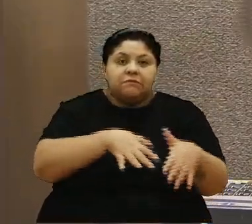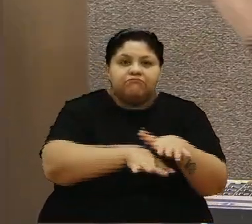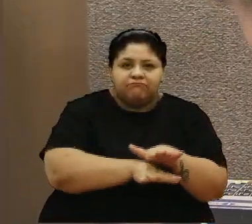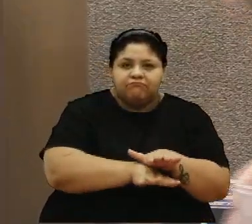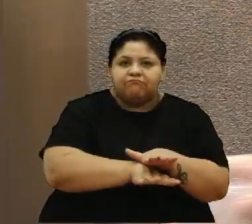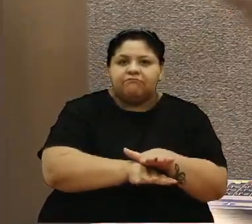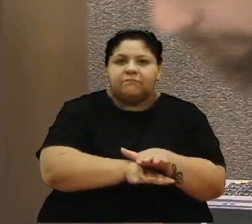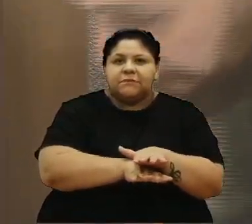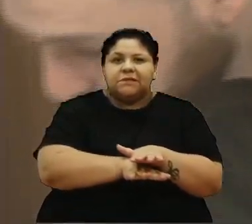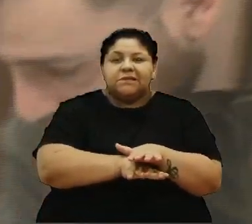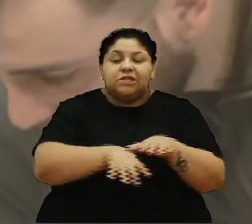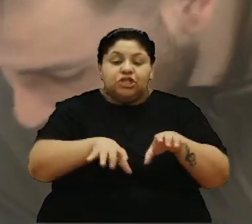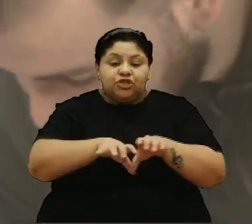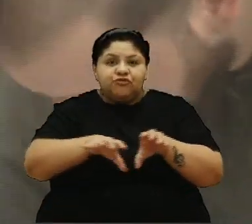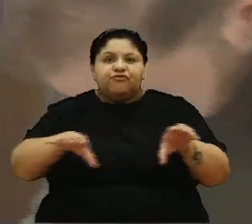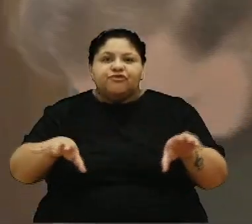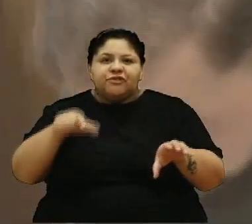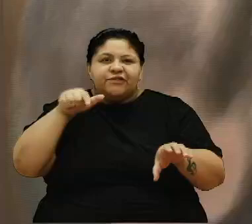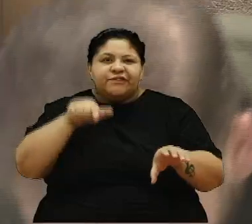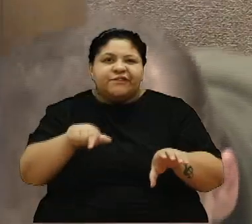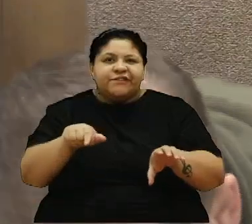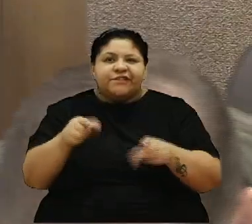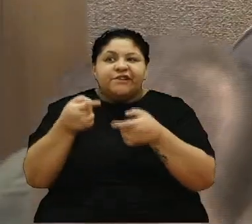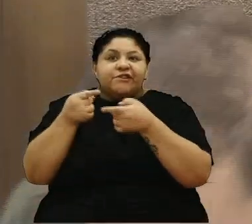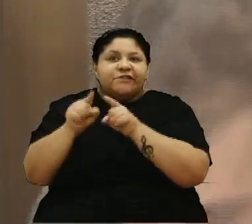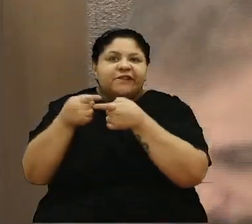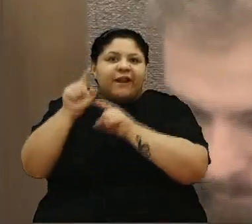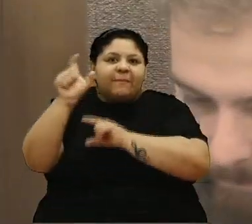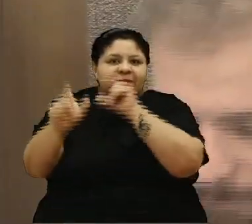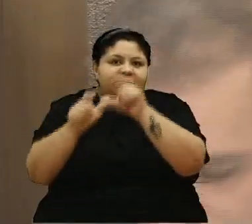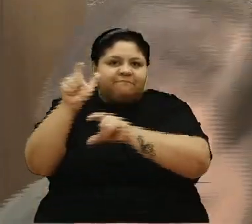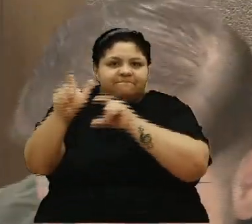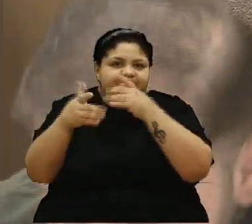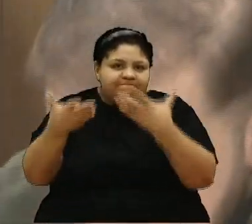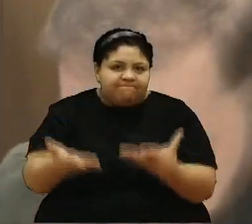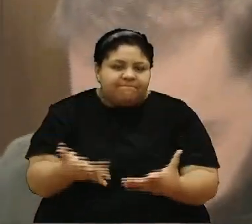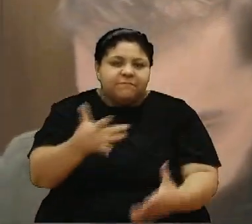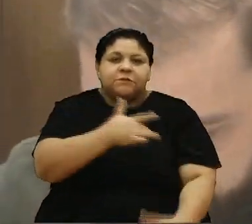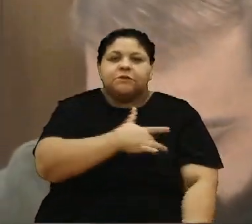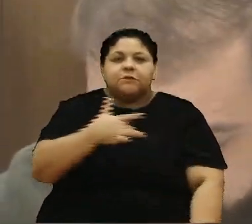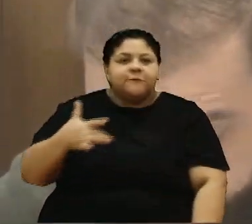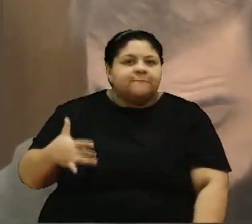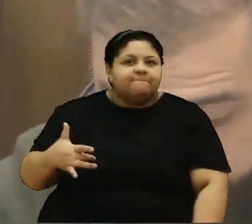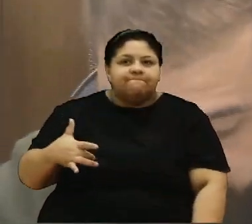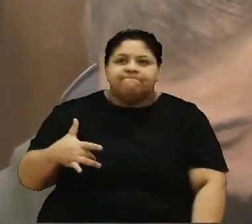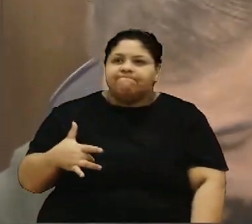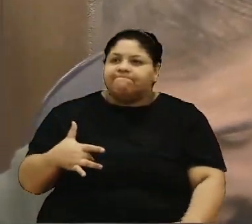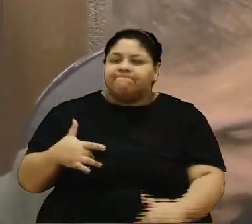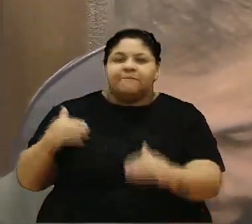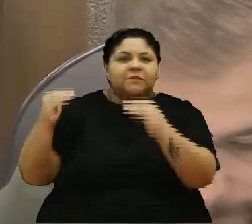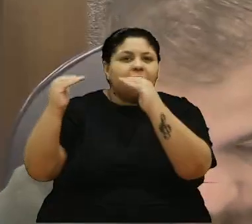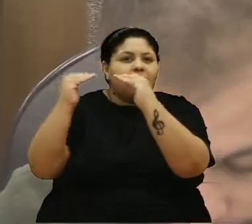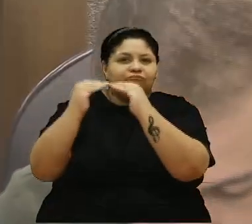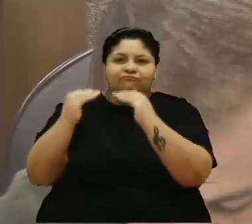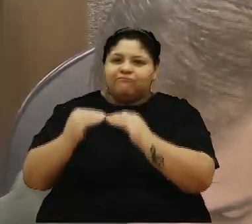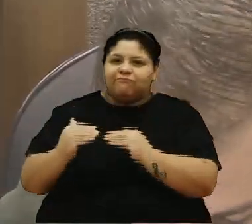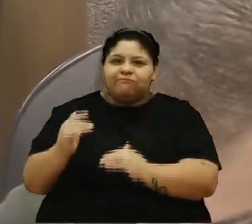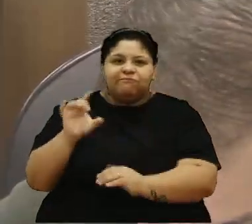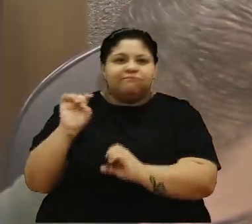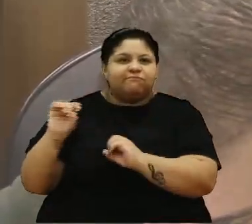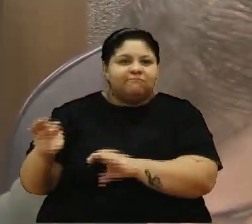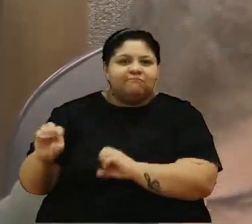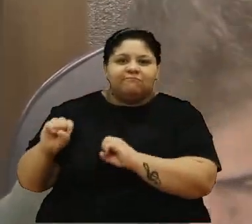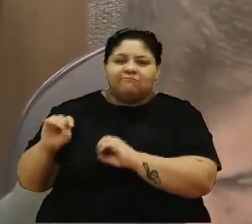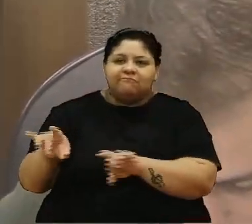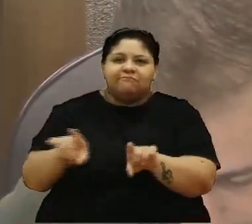ainda muito separada, e essa é a reclamação das pessoas, A saúde que não conversa com a educação e